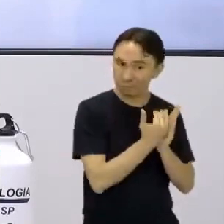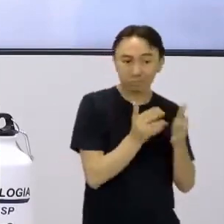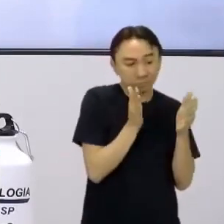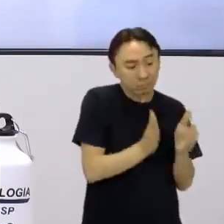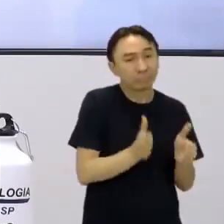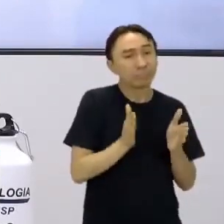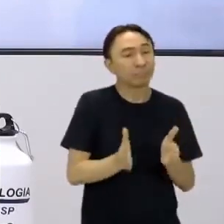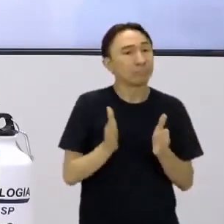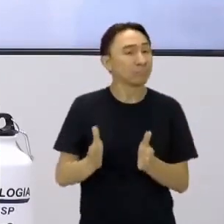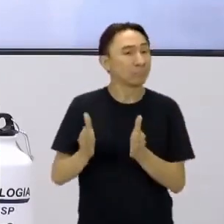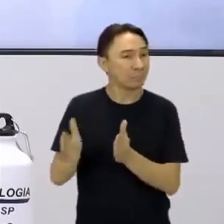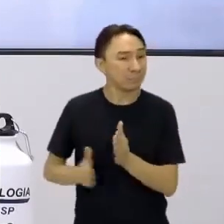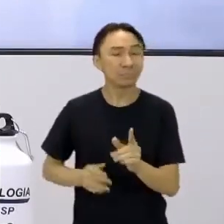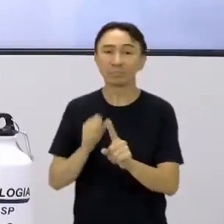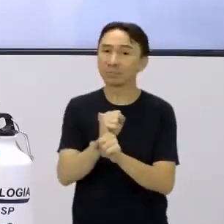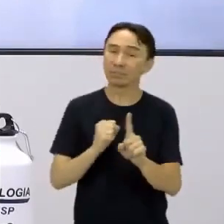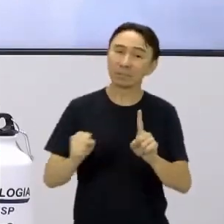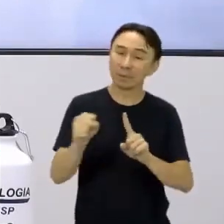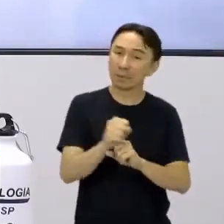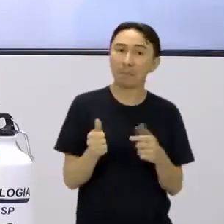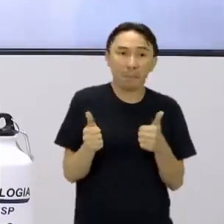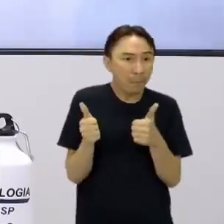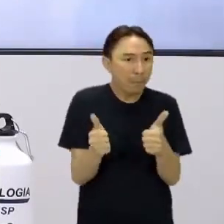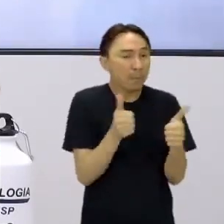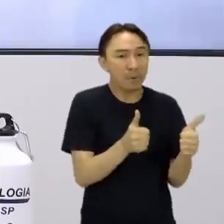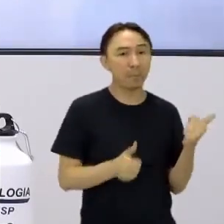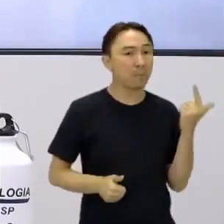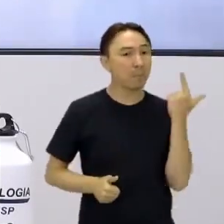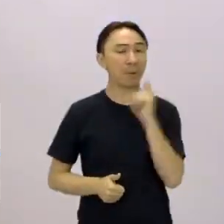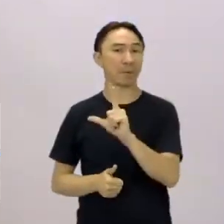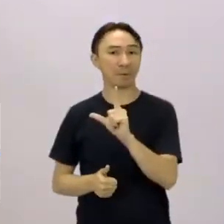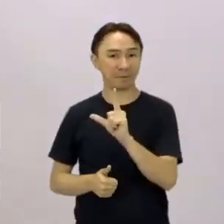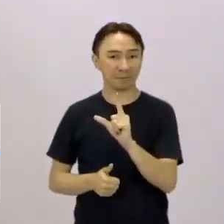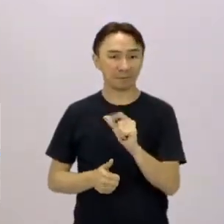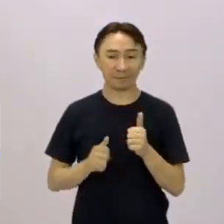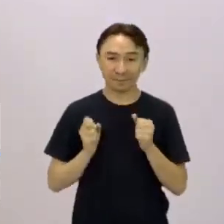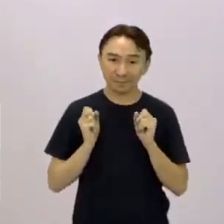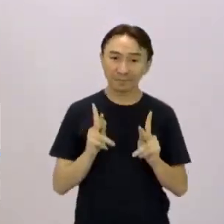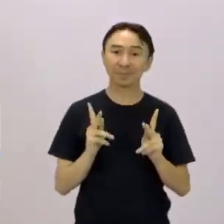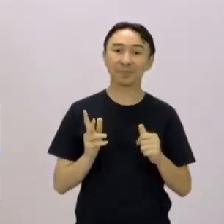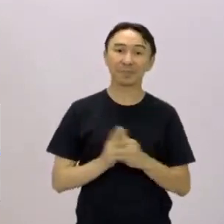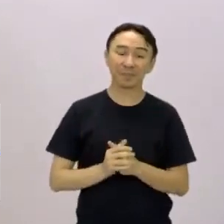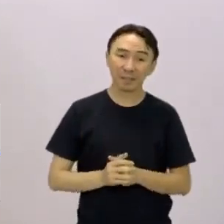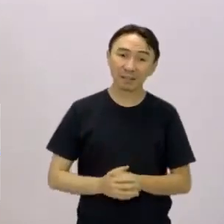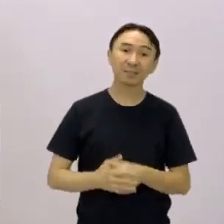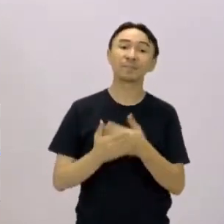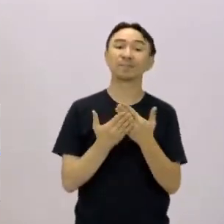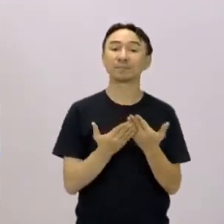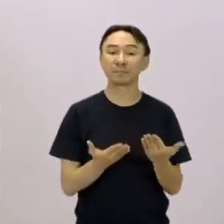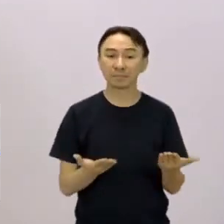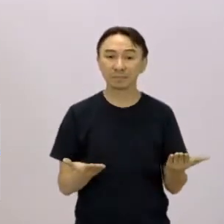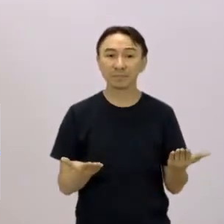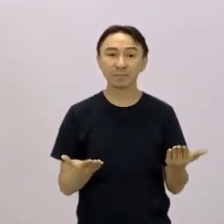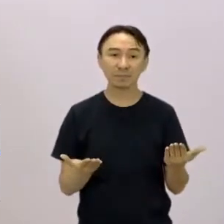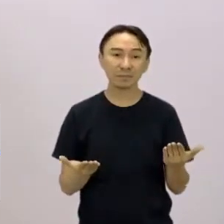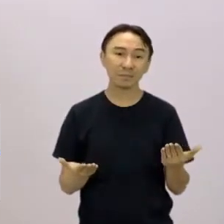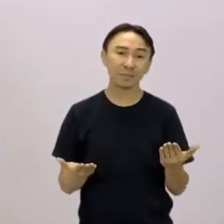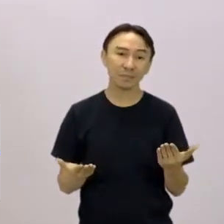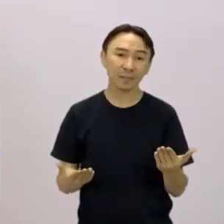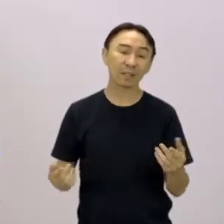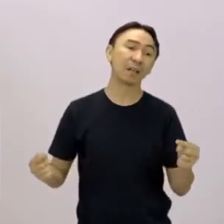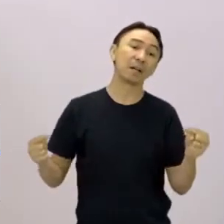sociedade aconteça da melhor maneira possível, seja assim um sonho de viver. E isso está atrelado, né, a justamente